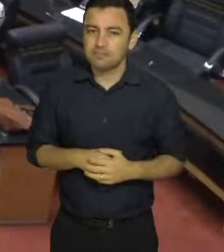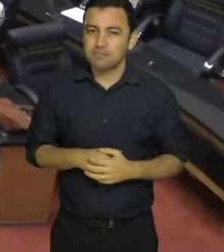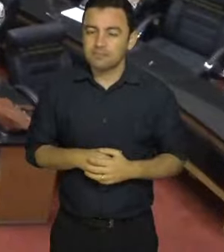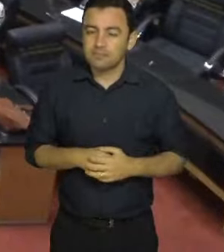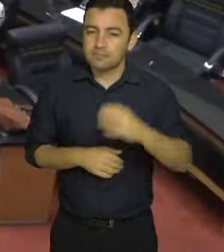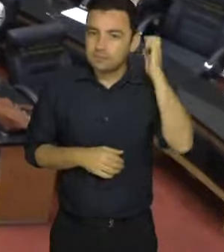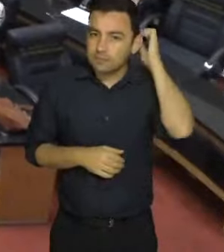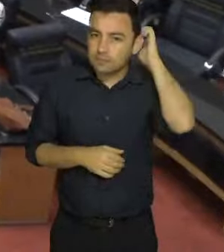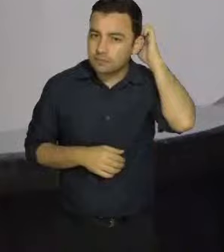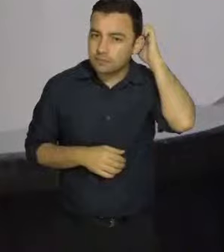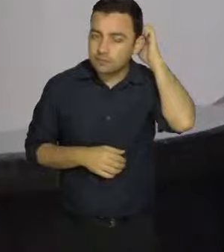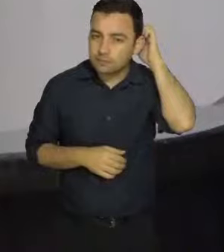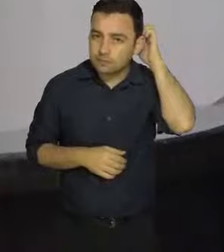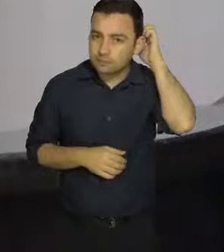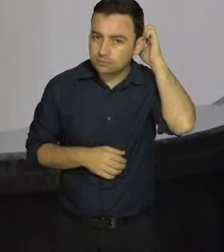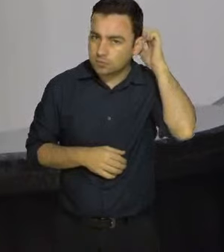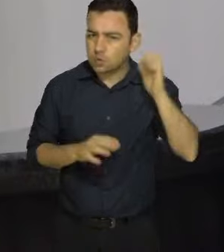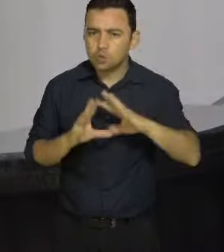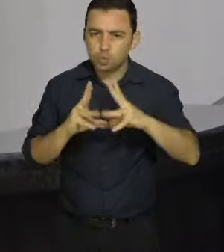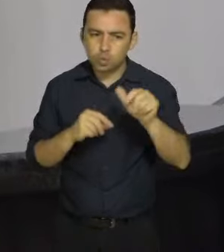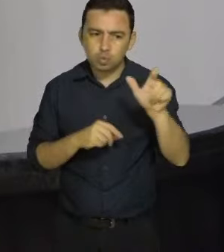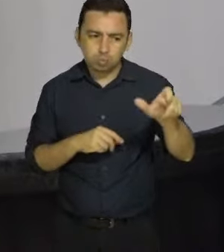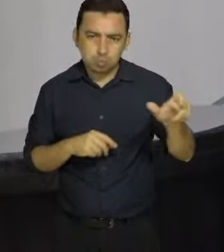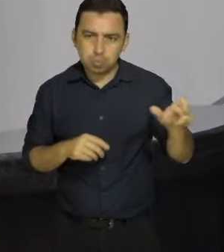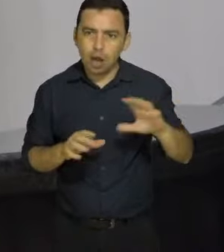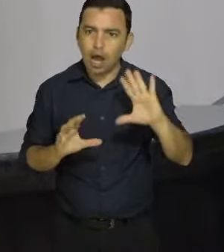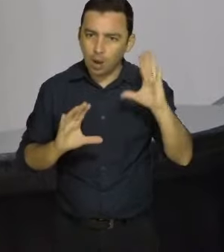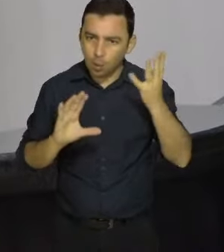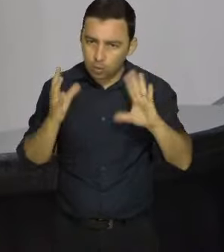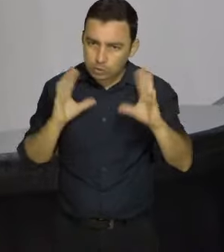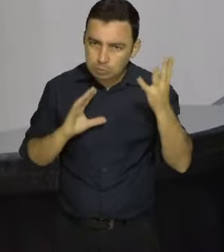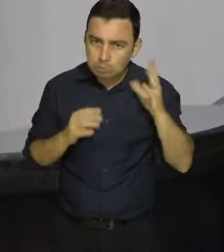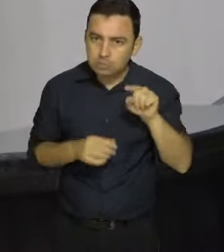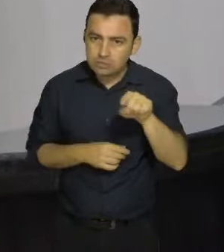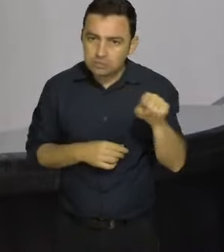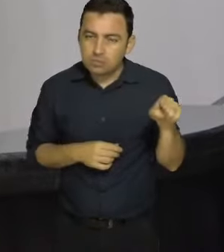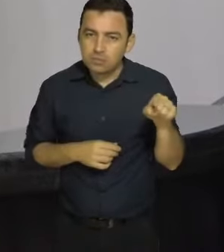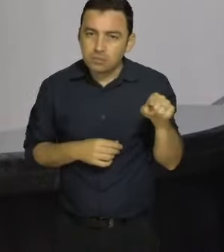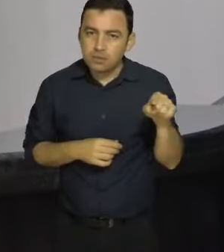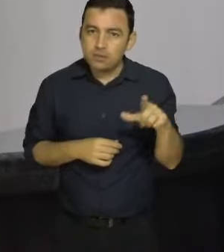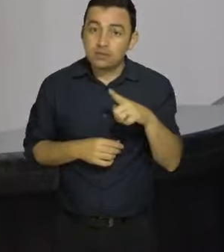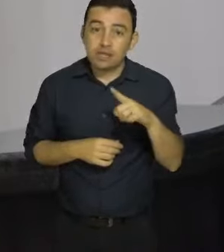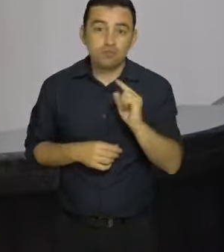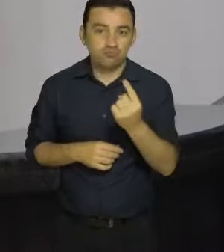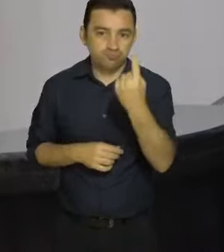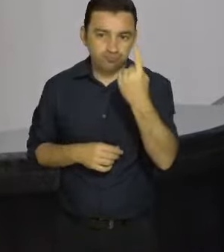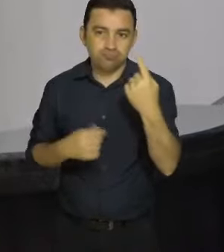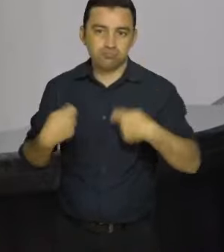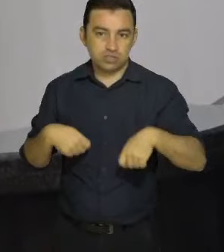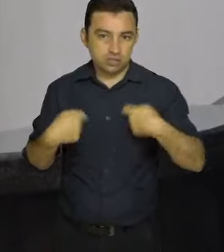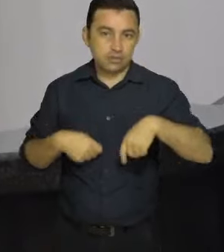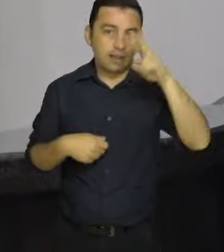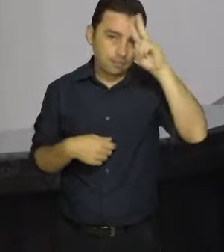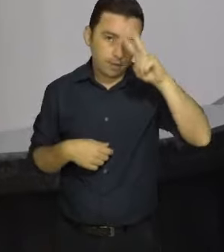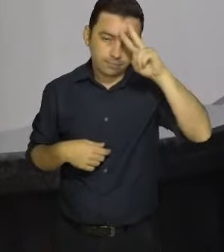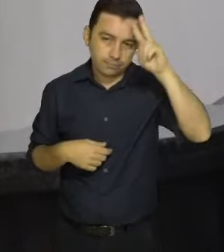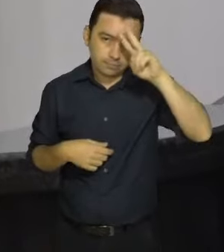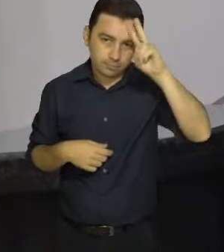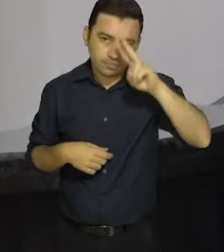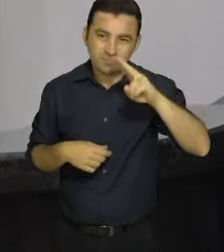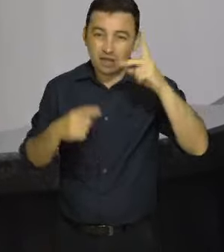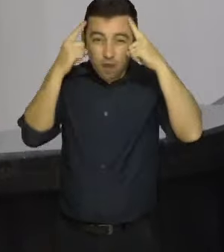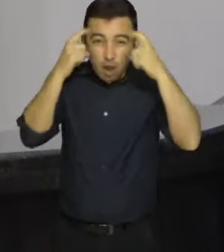Em todos esses casos, ou quase todos, há um aspecto que precisa ser lembrado. Essas